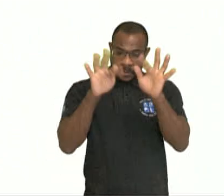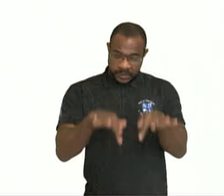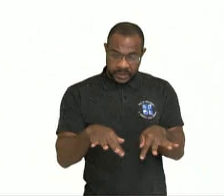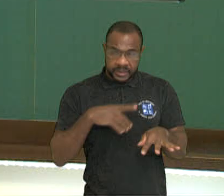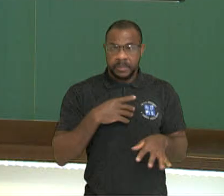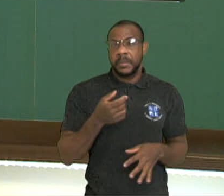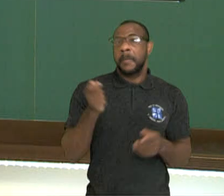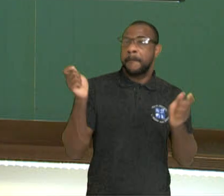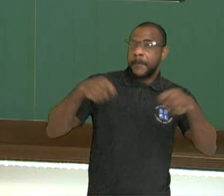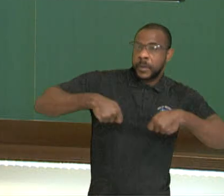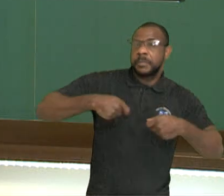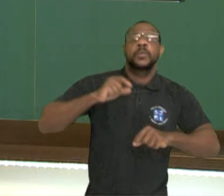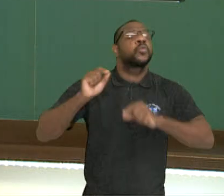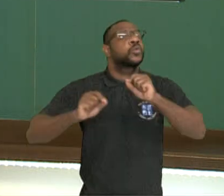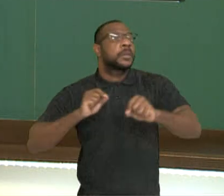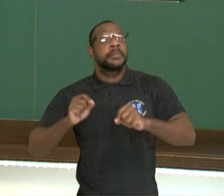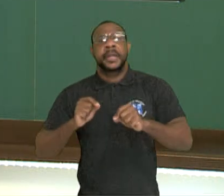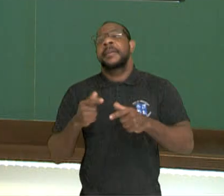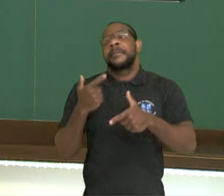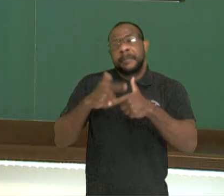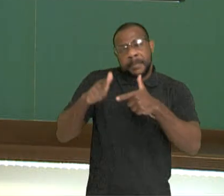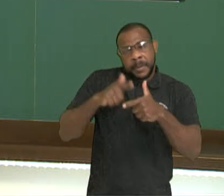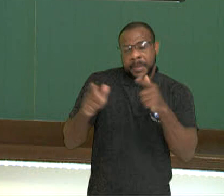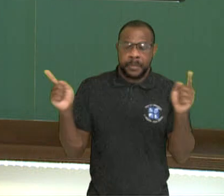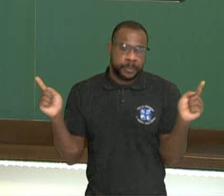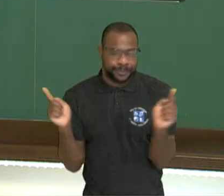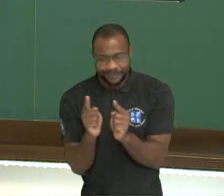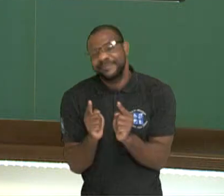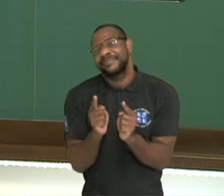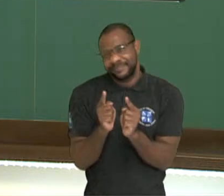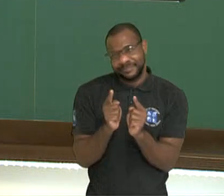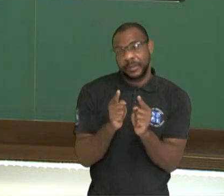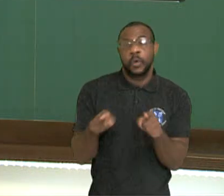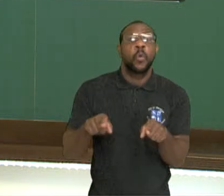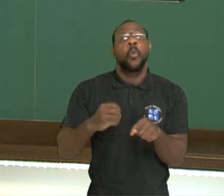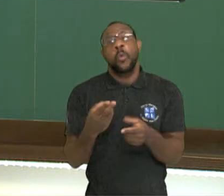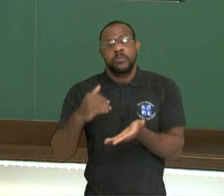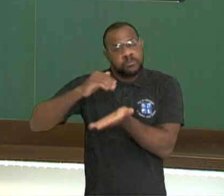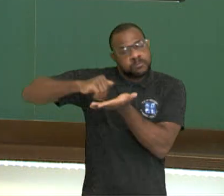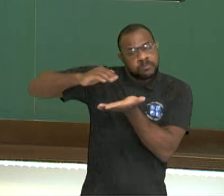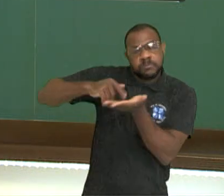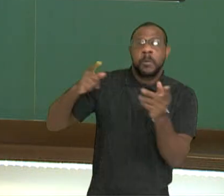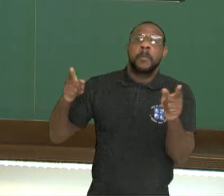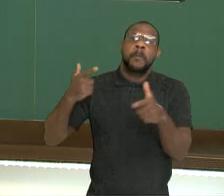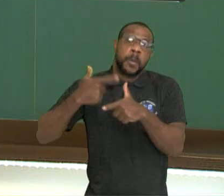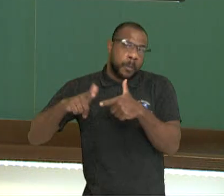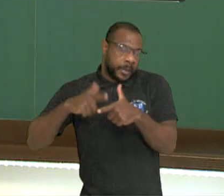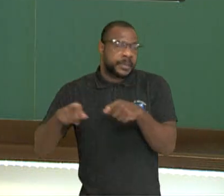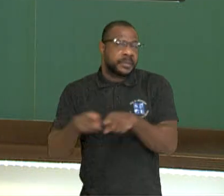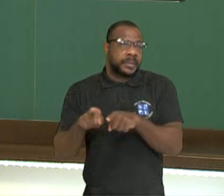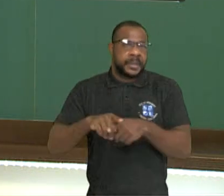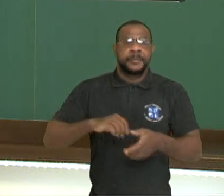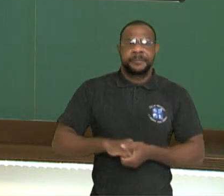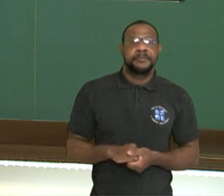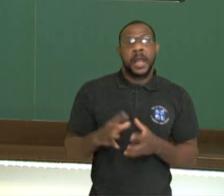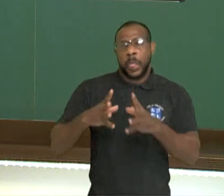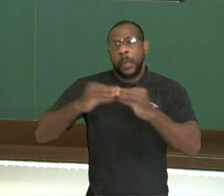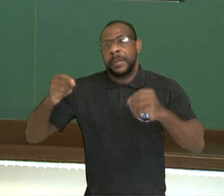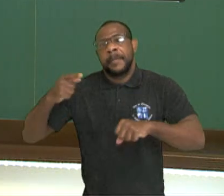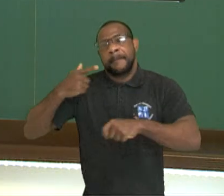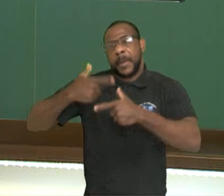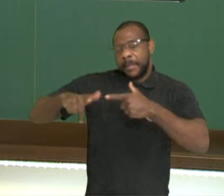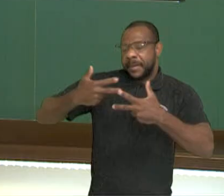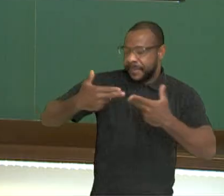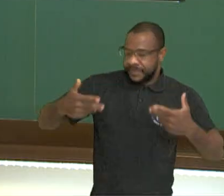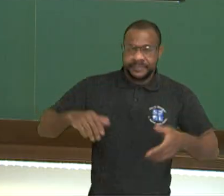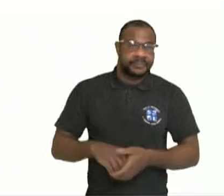uma possibilidade para minimizar ou retirar esse problema, fazer com que o problema não exista mais.